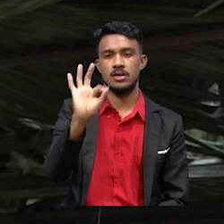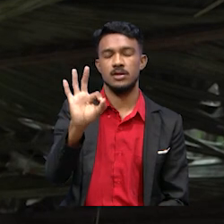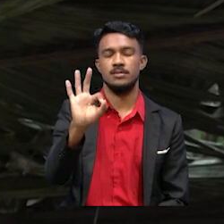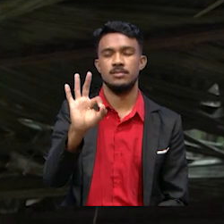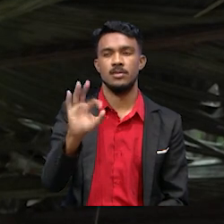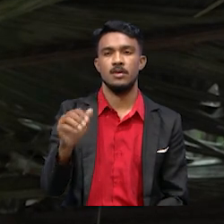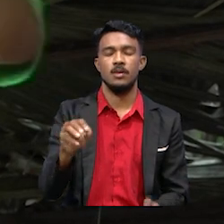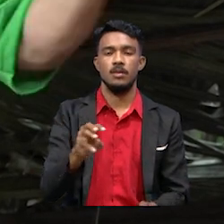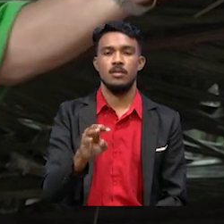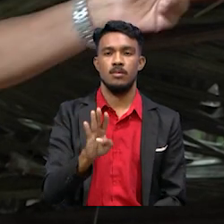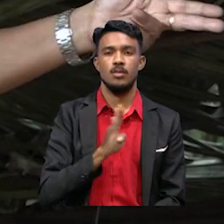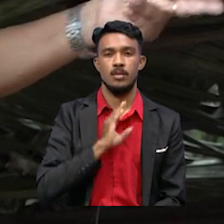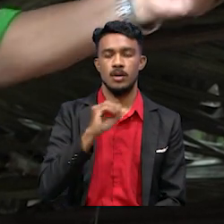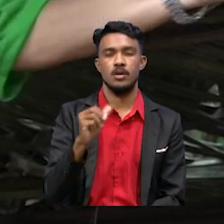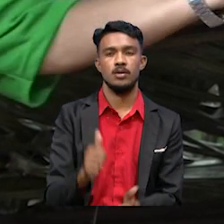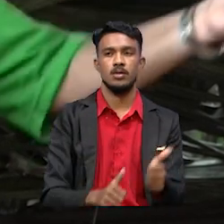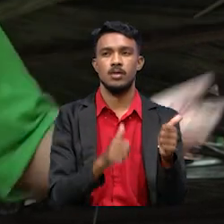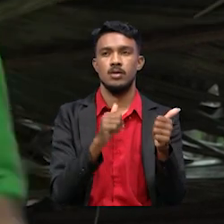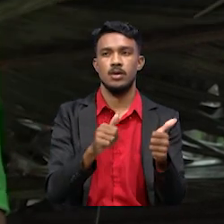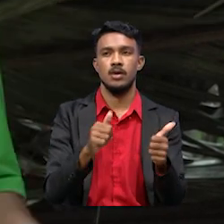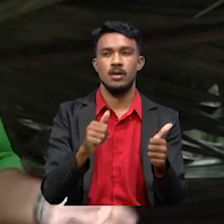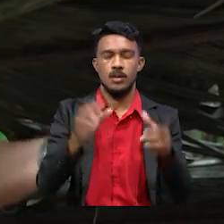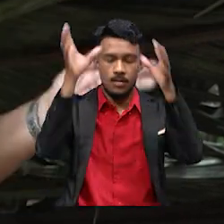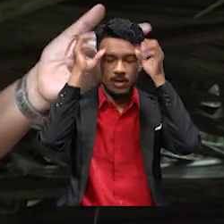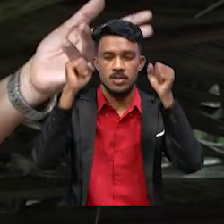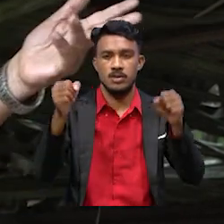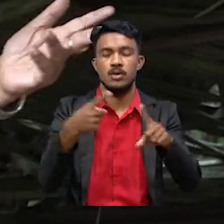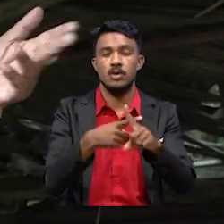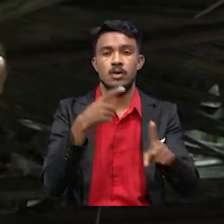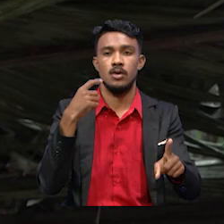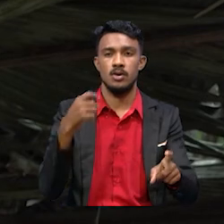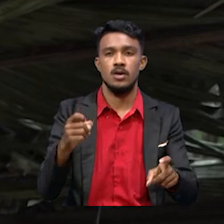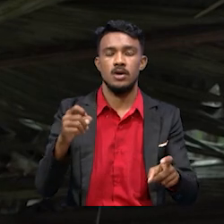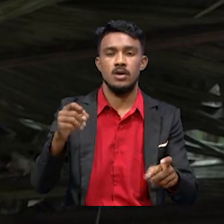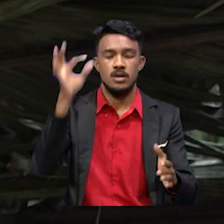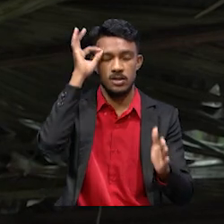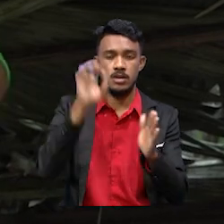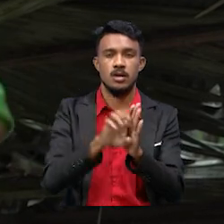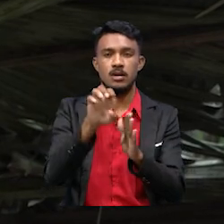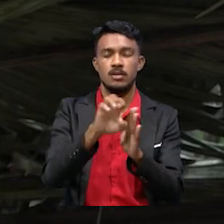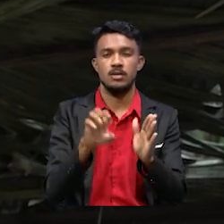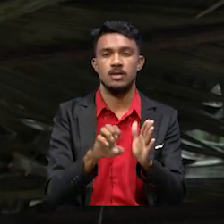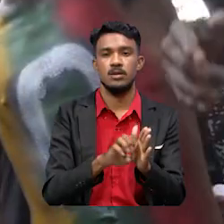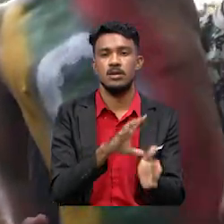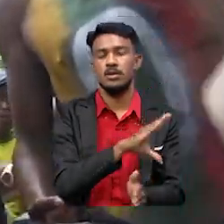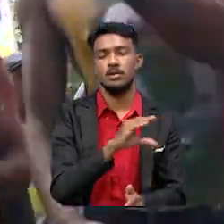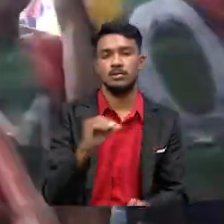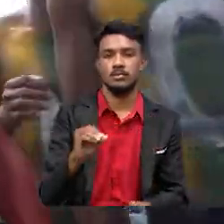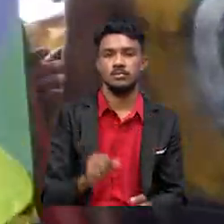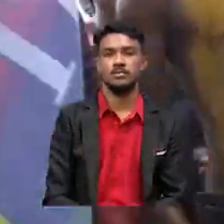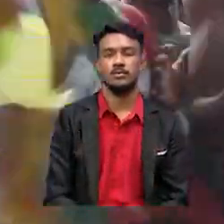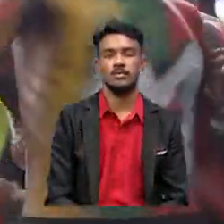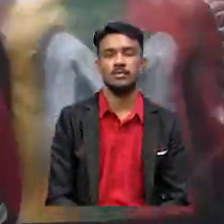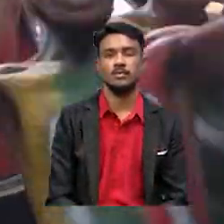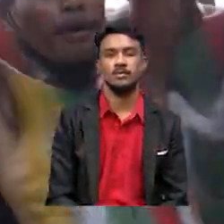cirurgia. Bobonaro, tu ir presidente interino. Ó, secretário general interino, Rio Noalo. Tem quatro de.